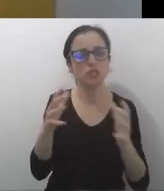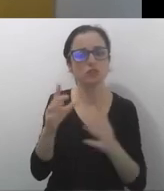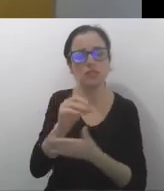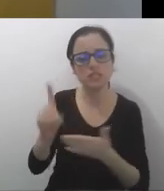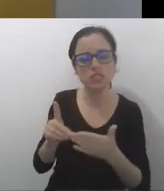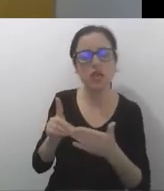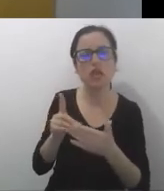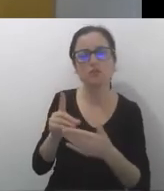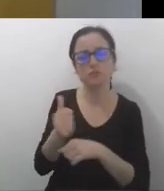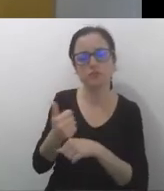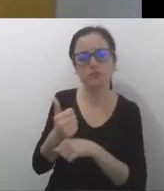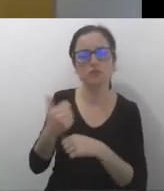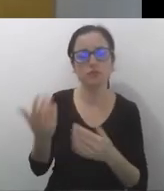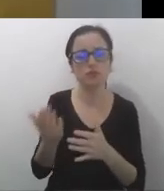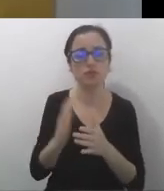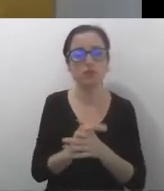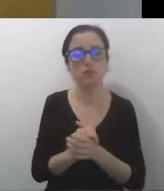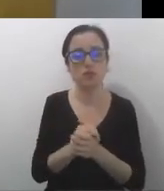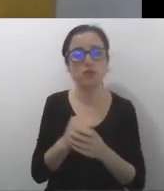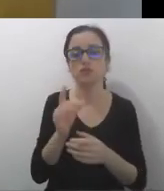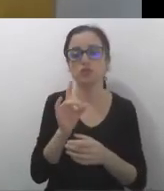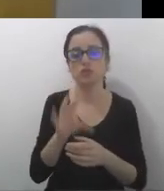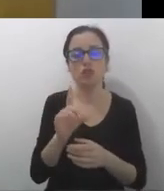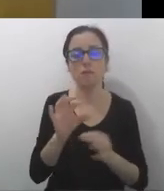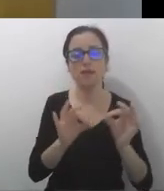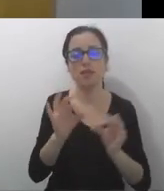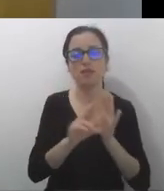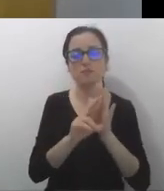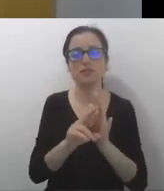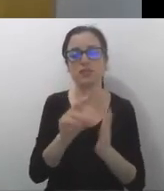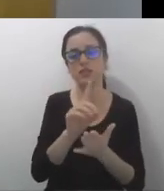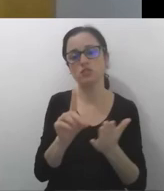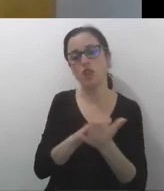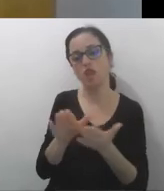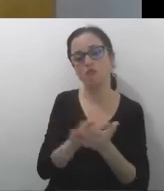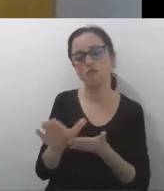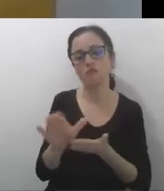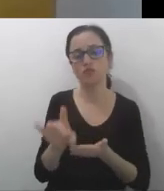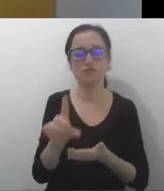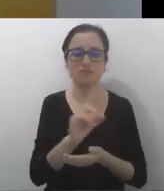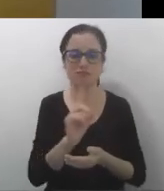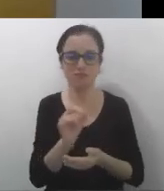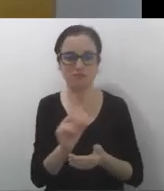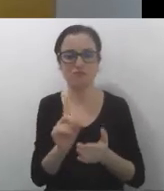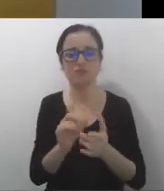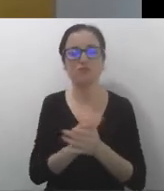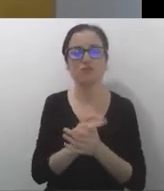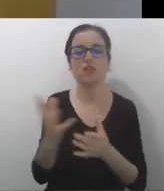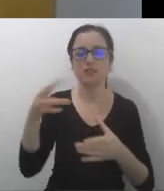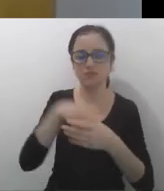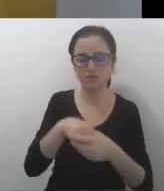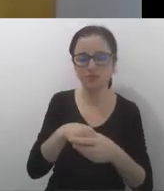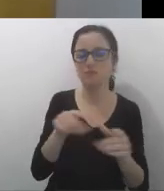do design gráfico, mas na inserção mesmo. E aí que está, eu acho que a gente tem que